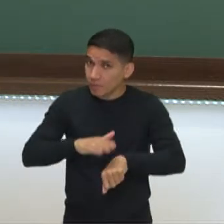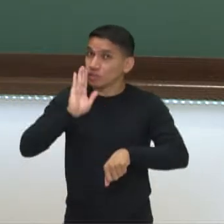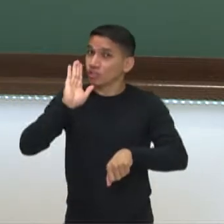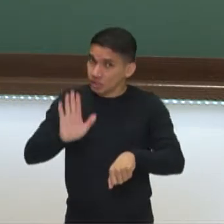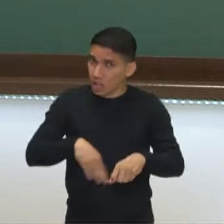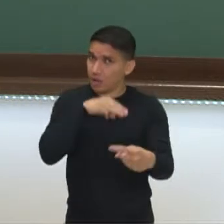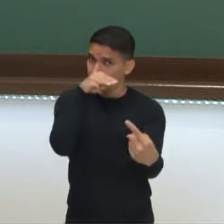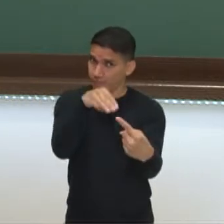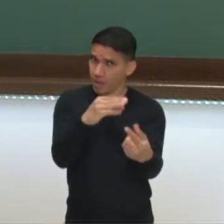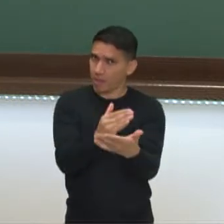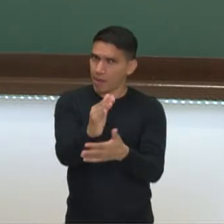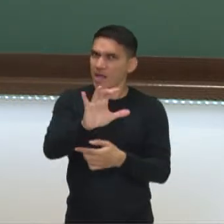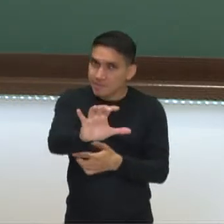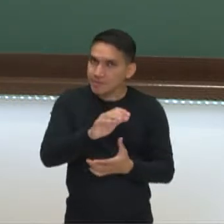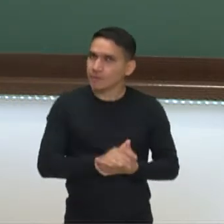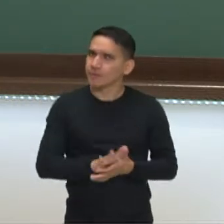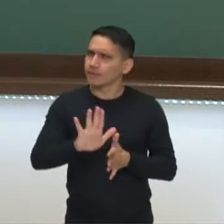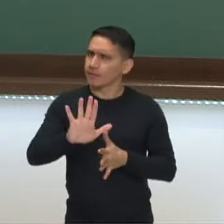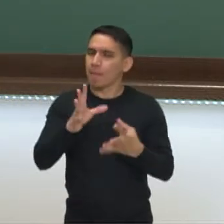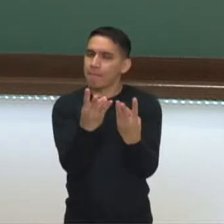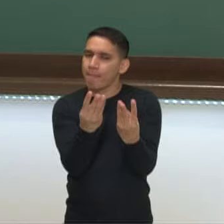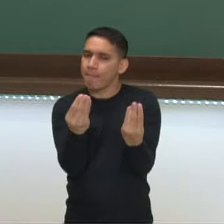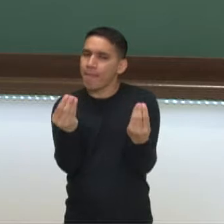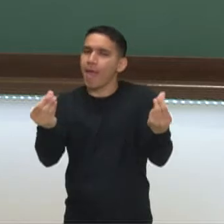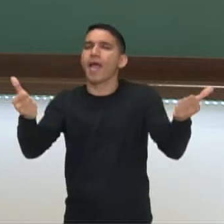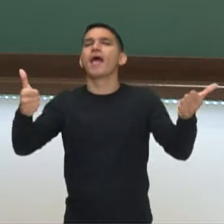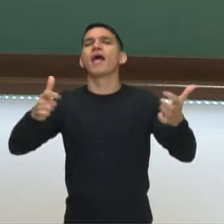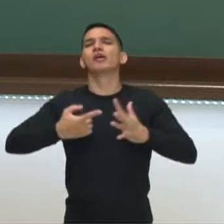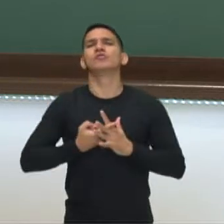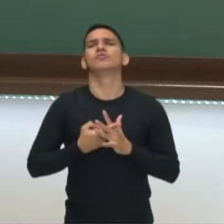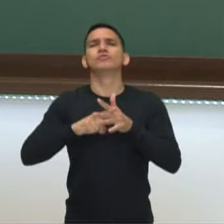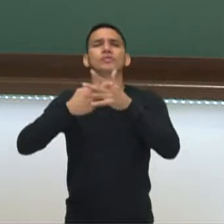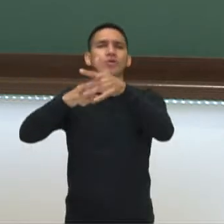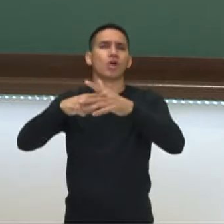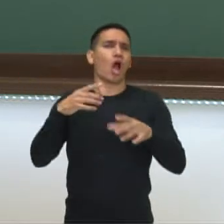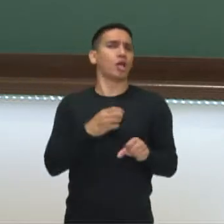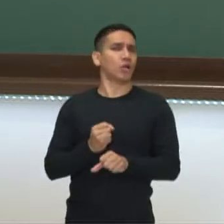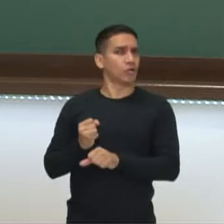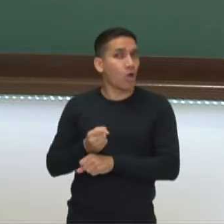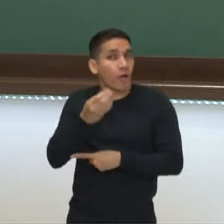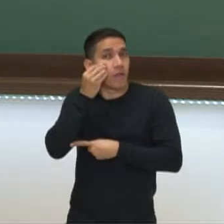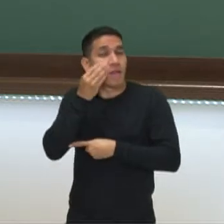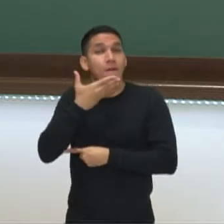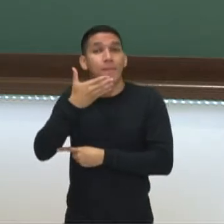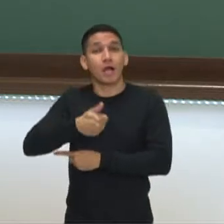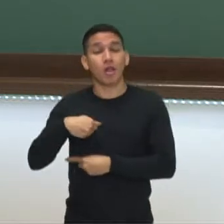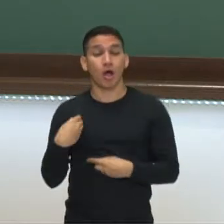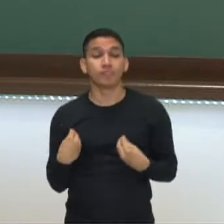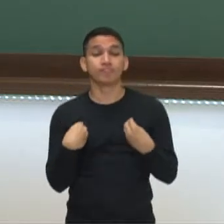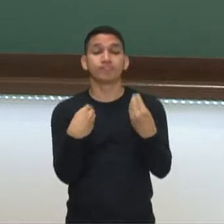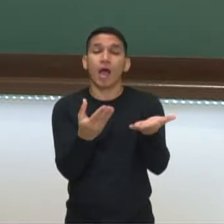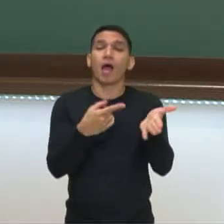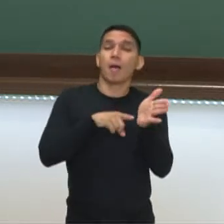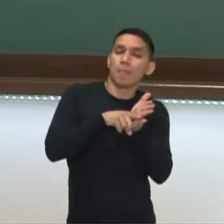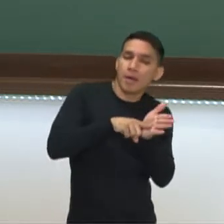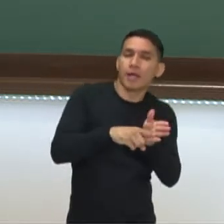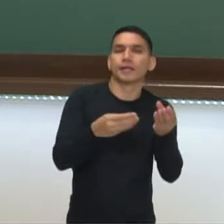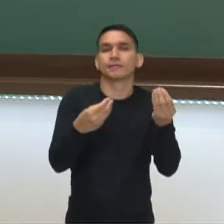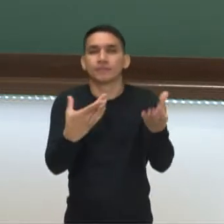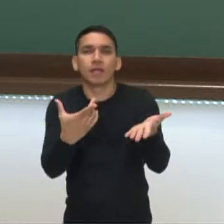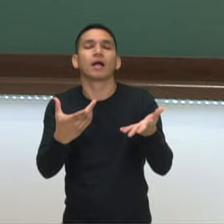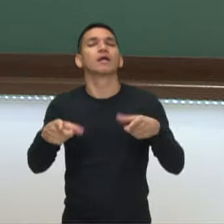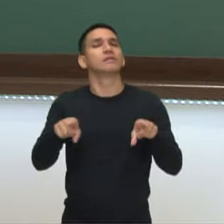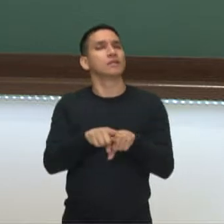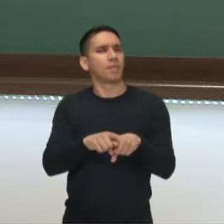como meta? Vamos pensar em melhorar as notas, né? Vamos pensar em melhorar as nossas entregas, os nossos trabalhos e fazer